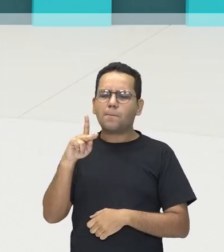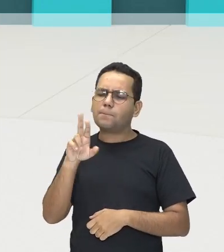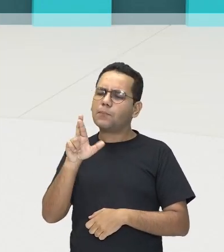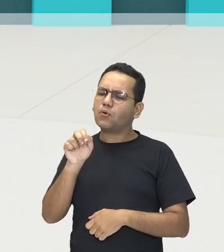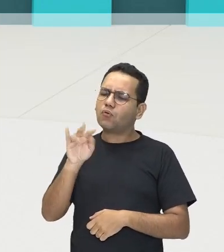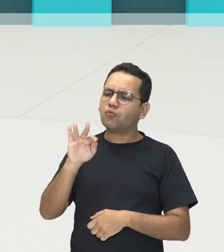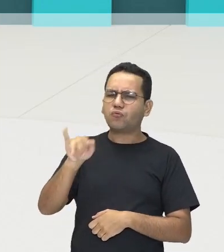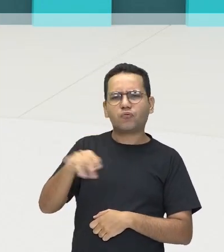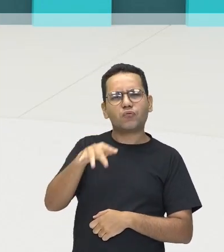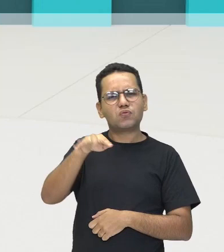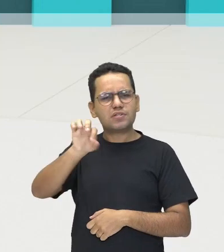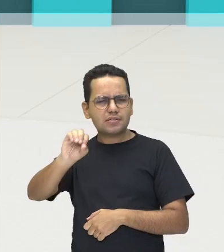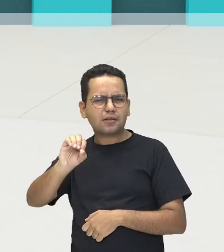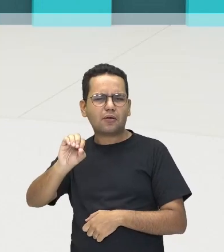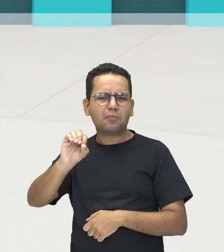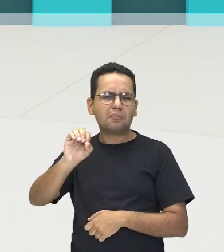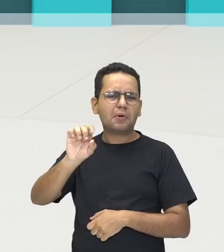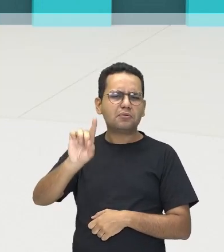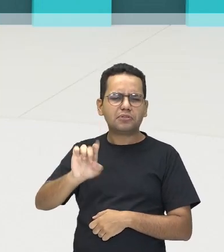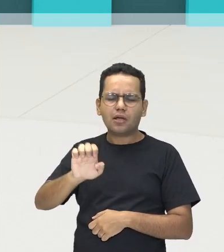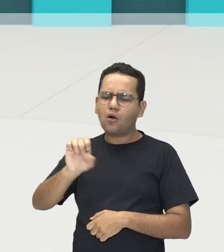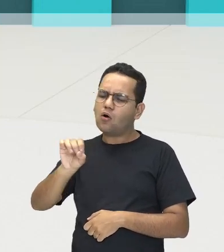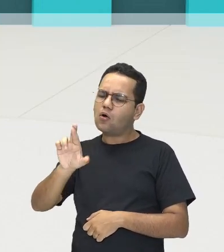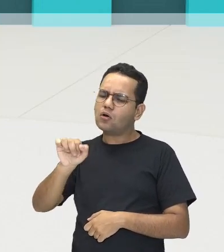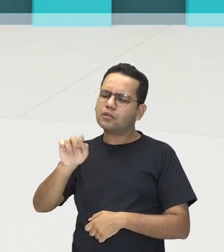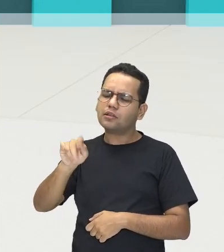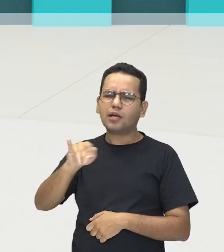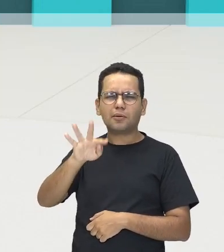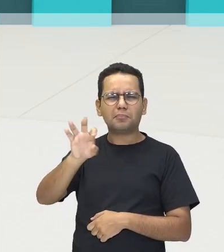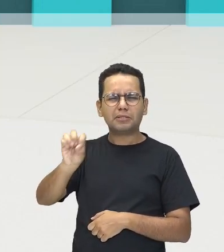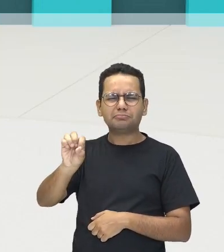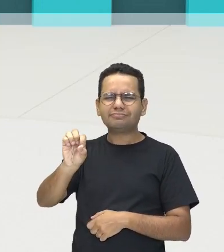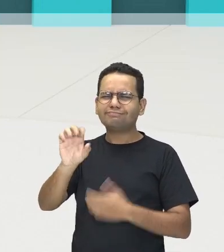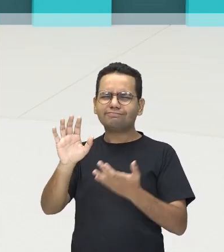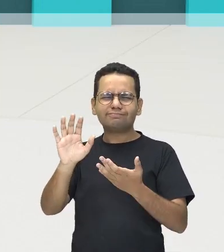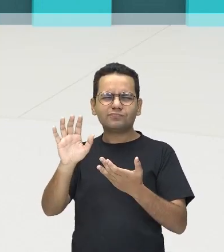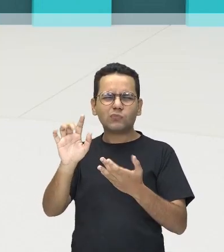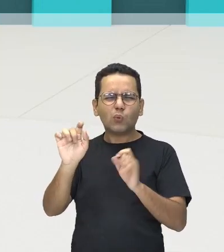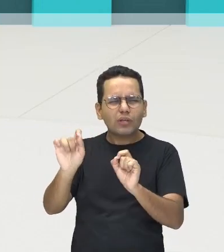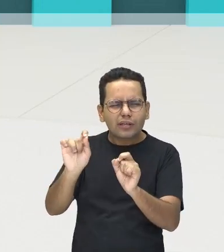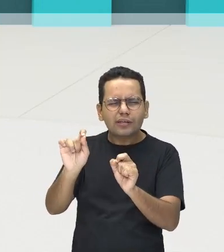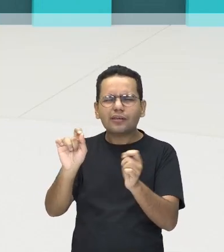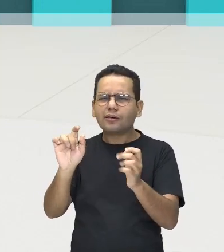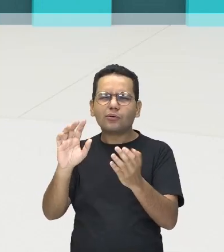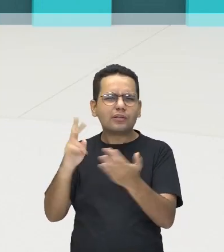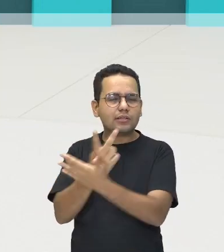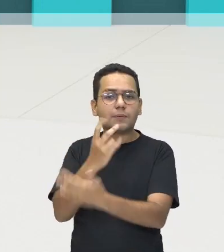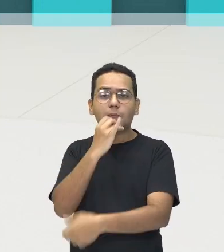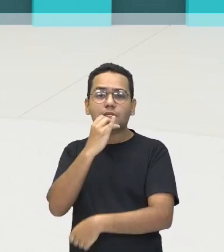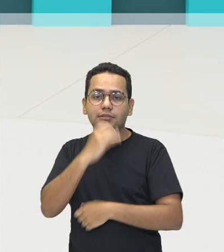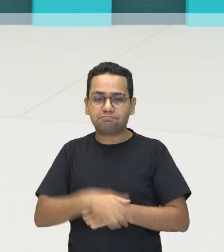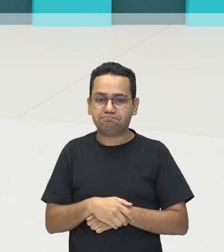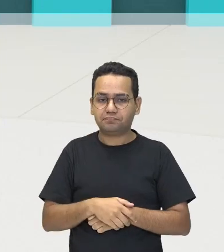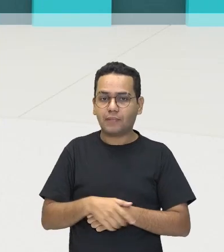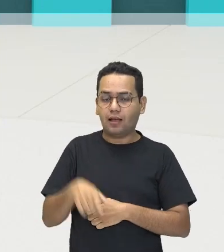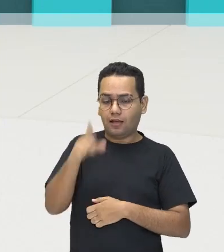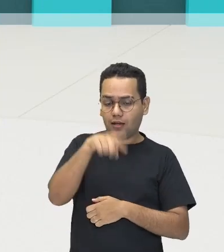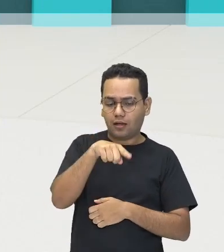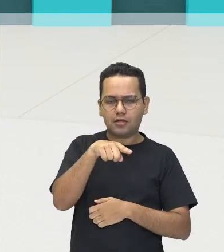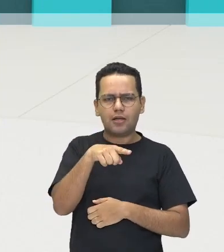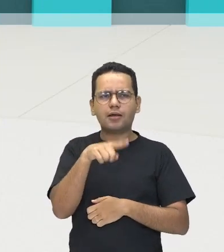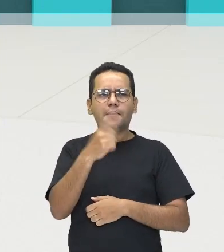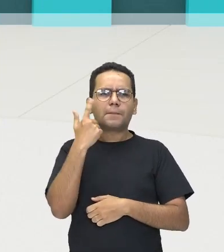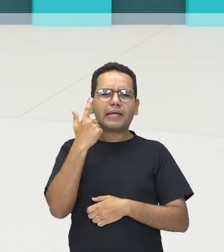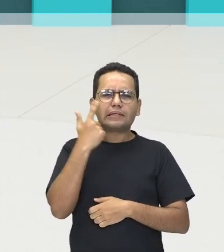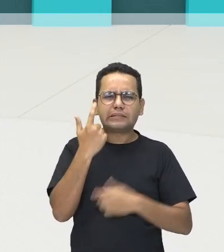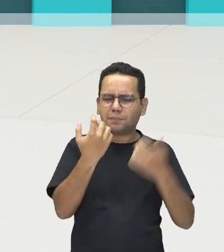fiquei confuso aqui. Porque enquanto o classicismo vai pensar numa coisa perfeita, harmônica, o Barroco